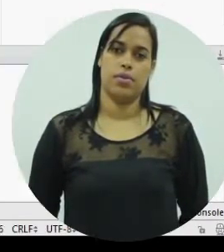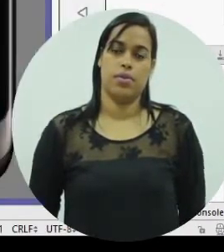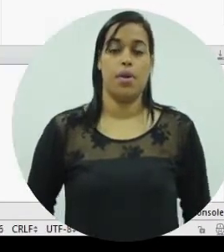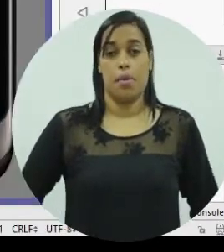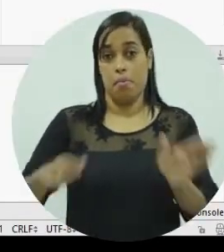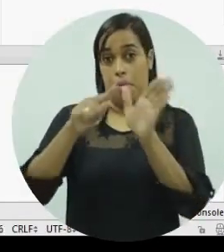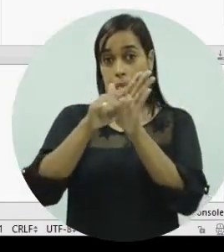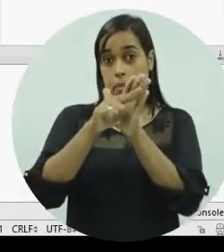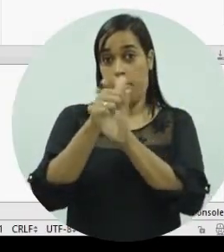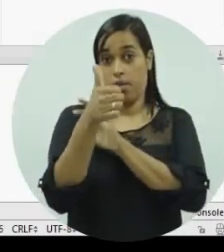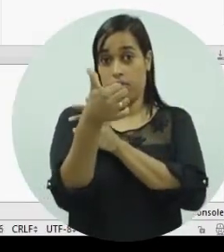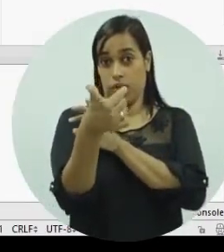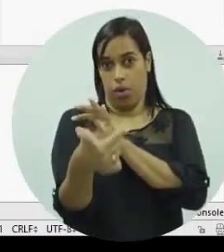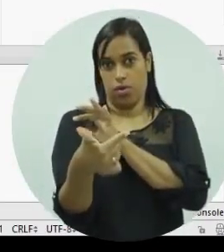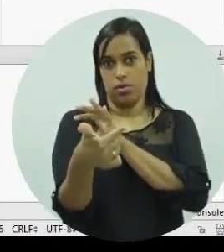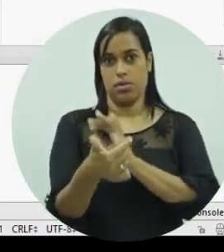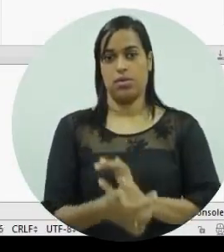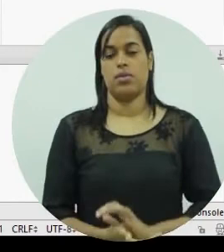Menos 12.